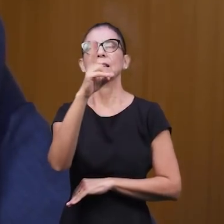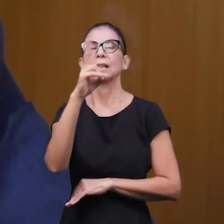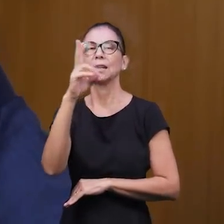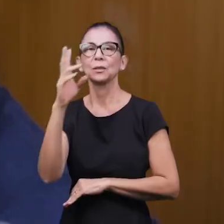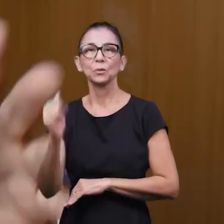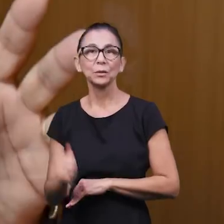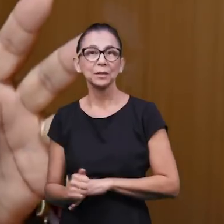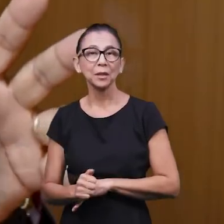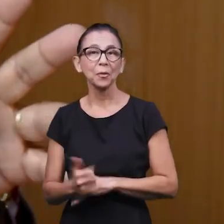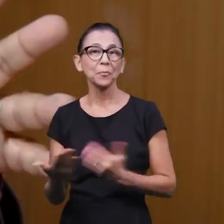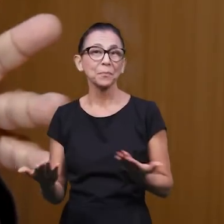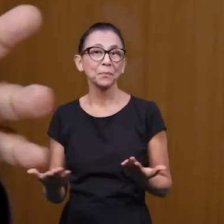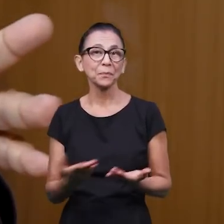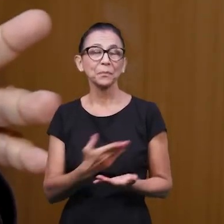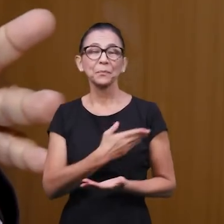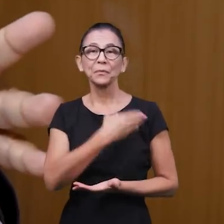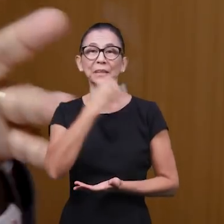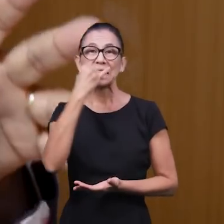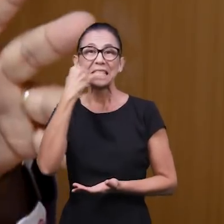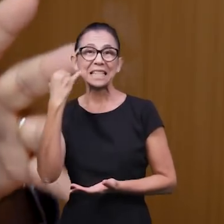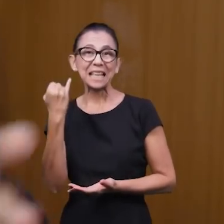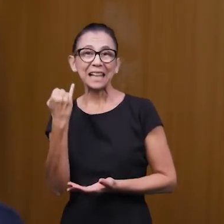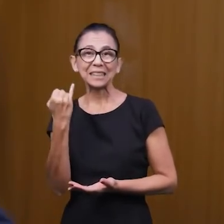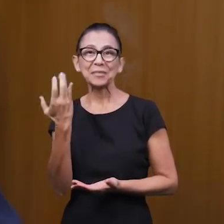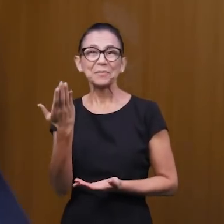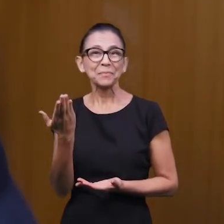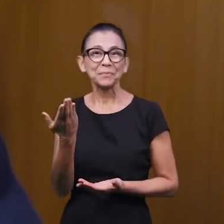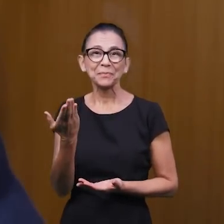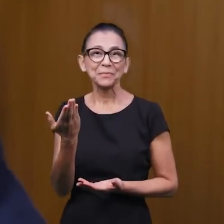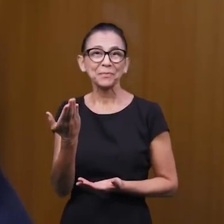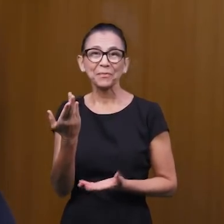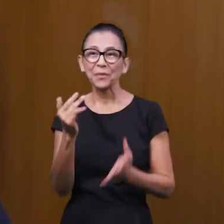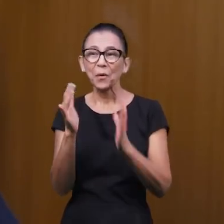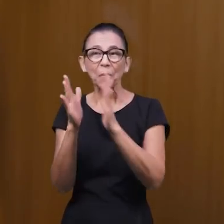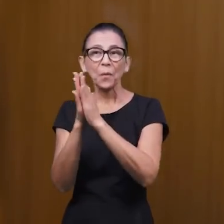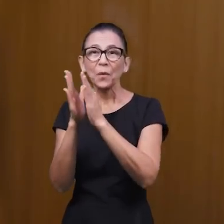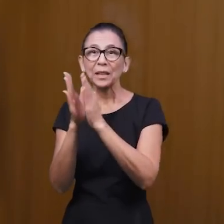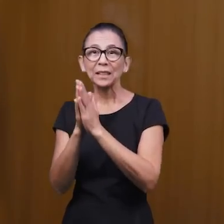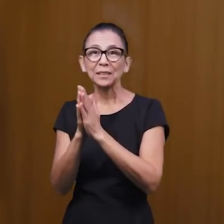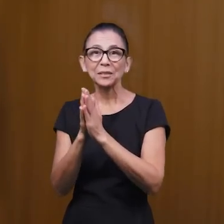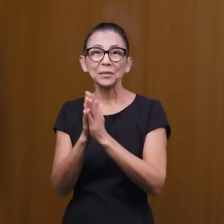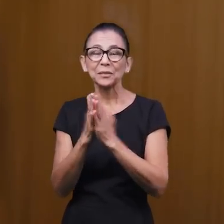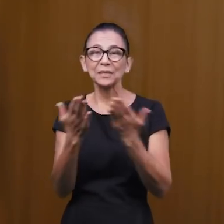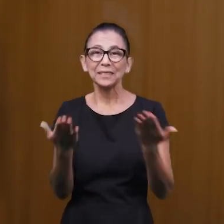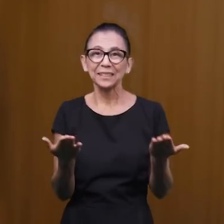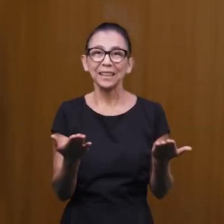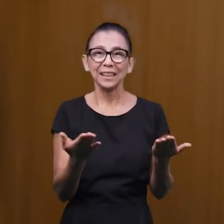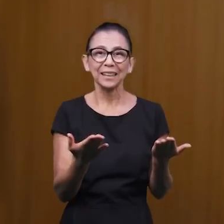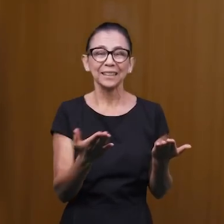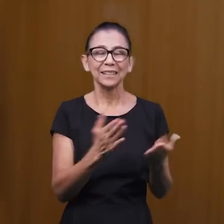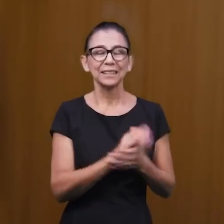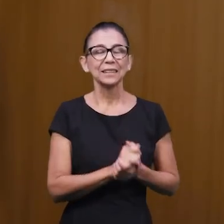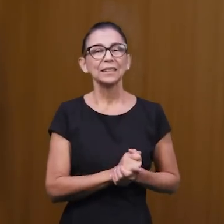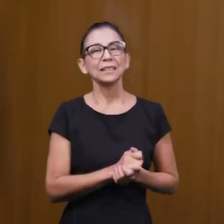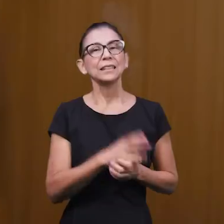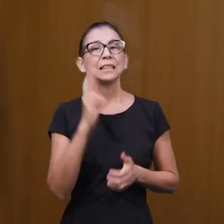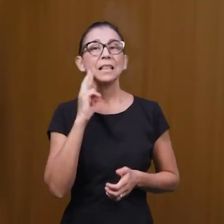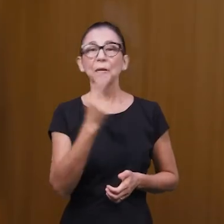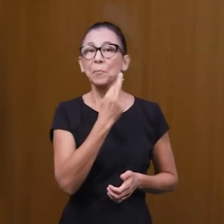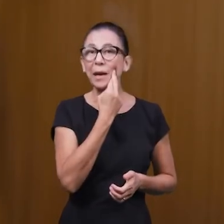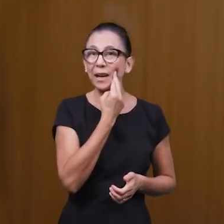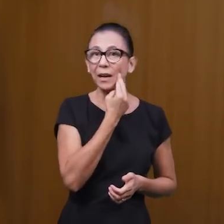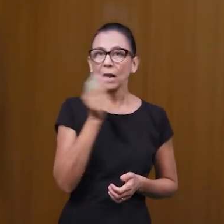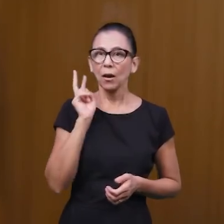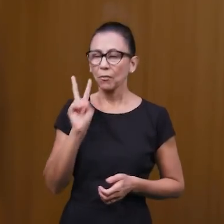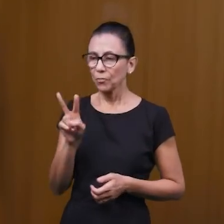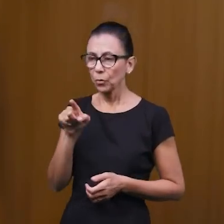levantou seus olhos. Ela reencontrou com o Isaac orando, certo? Rapaz, que benção. Olha só, o espiritual foi primeiro aqui, viu? Ela foi